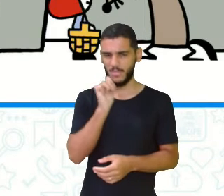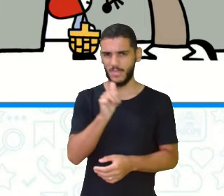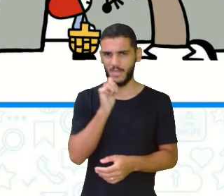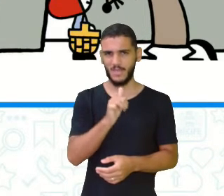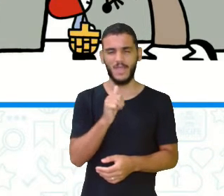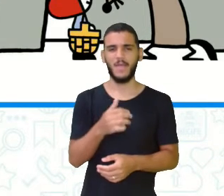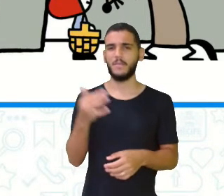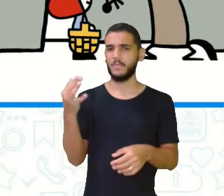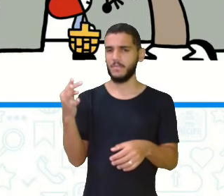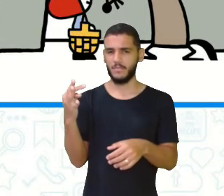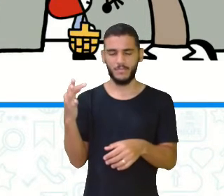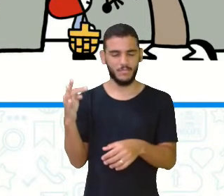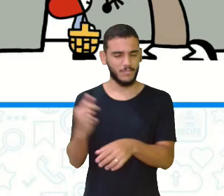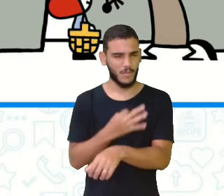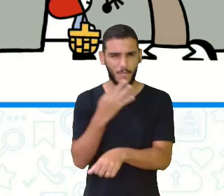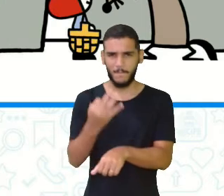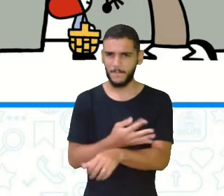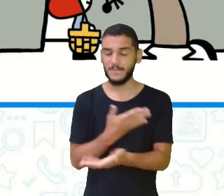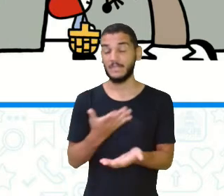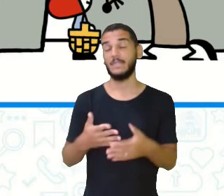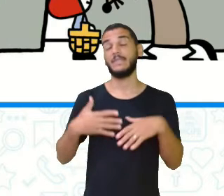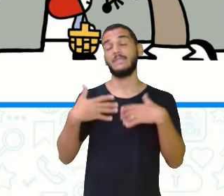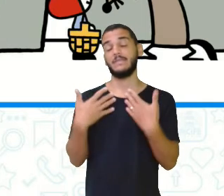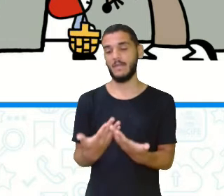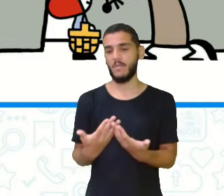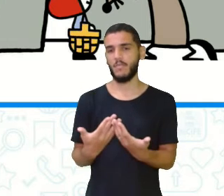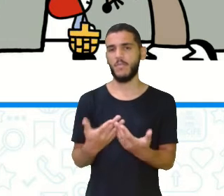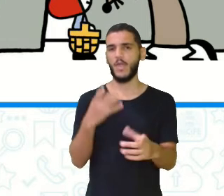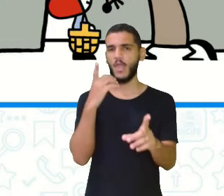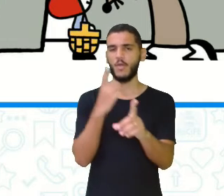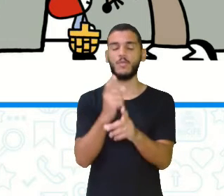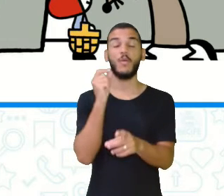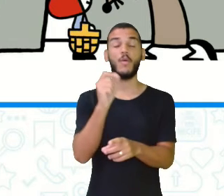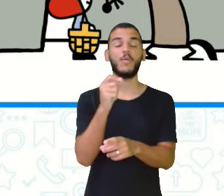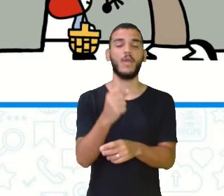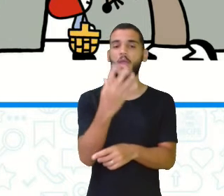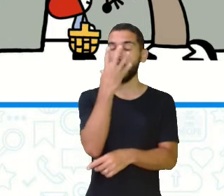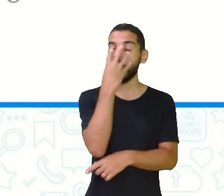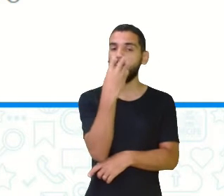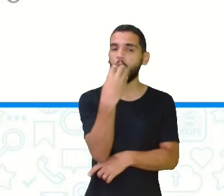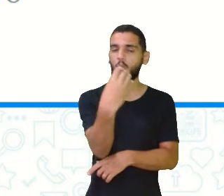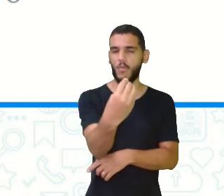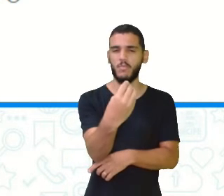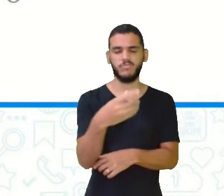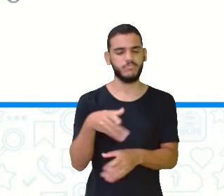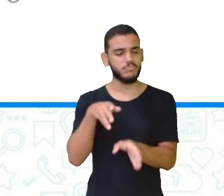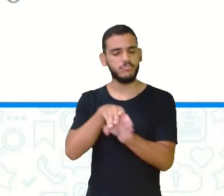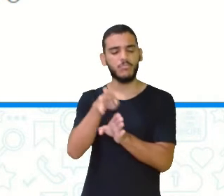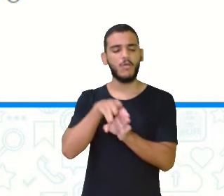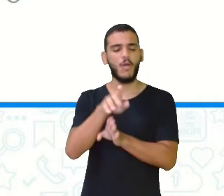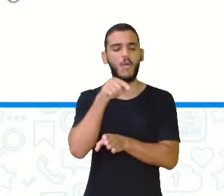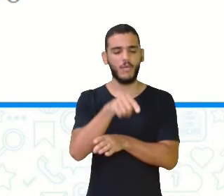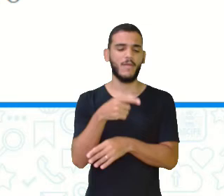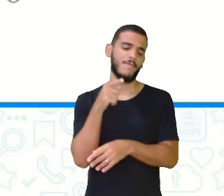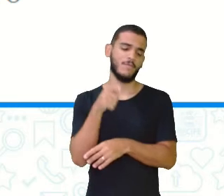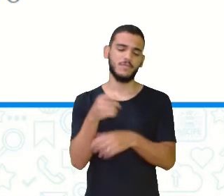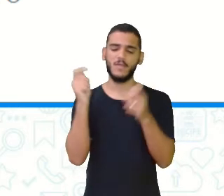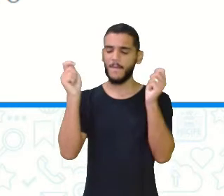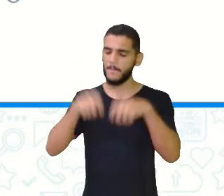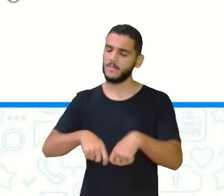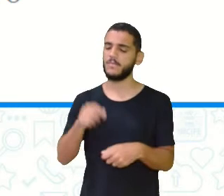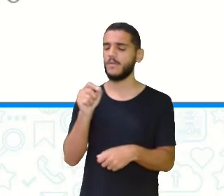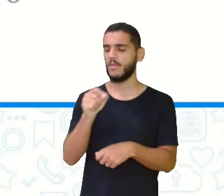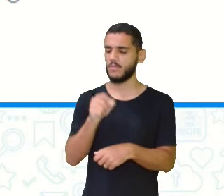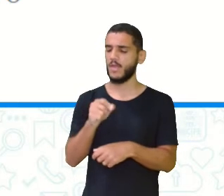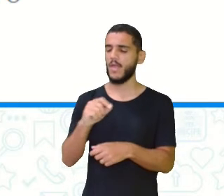A menina encontrou um lobo que a aconselhou a colher flores para a vovó num campo perto dali. Então, o